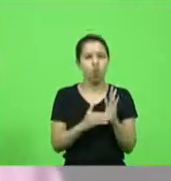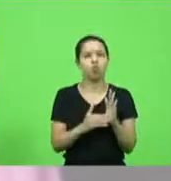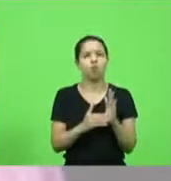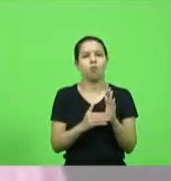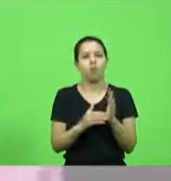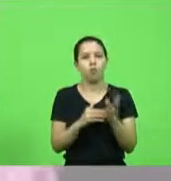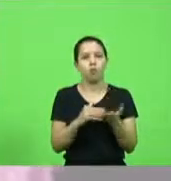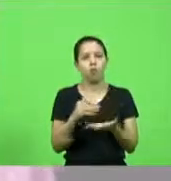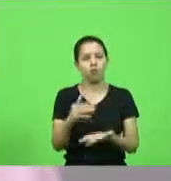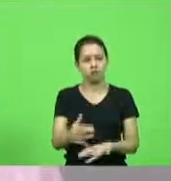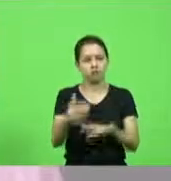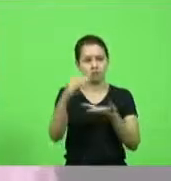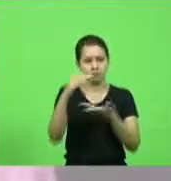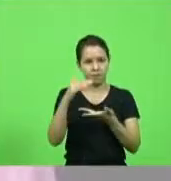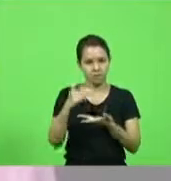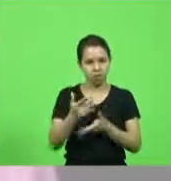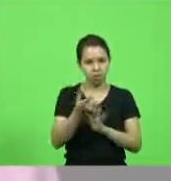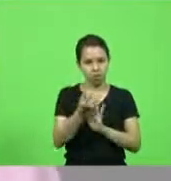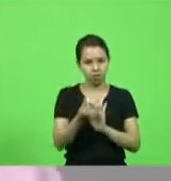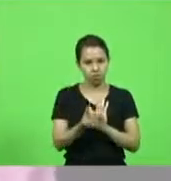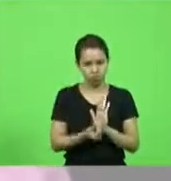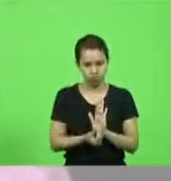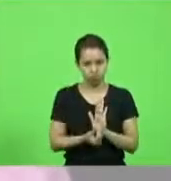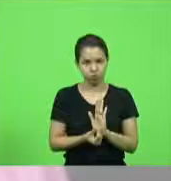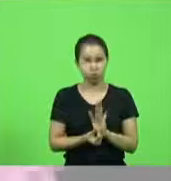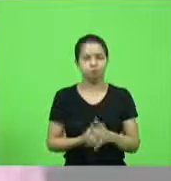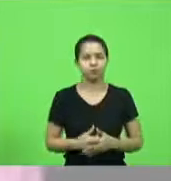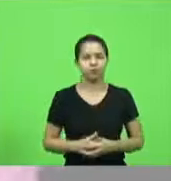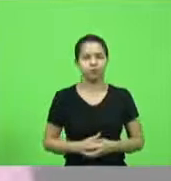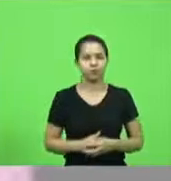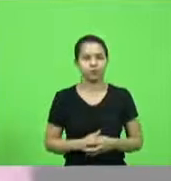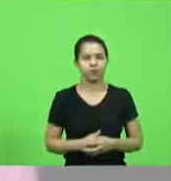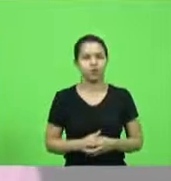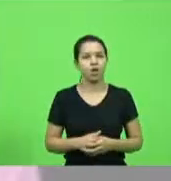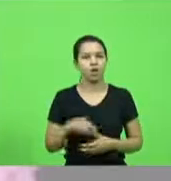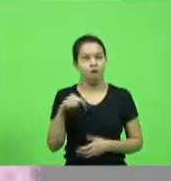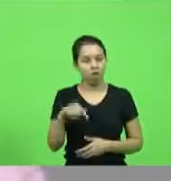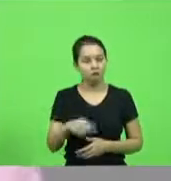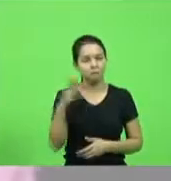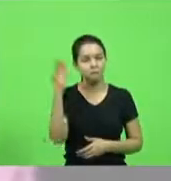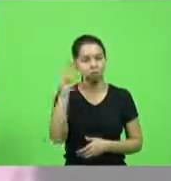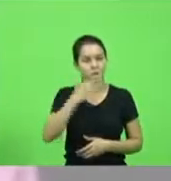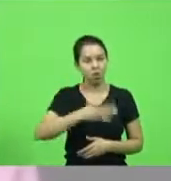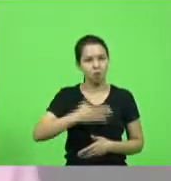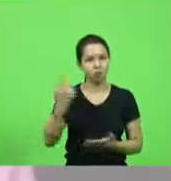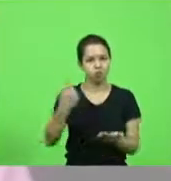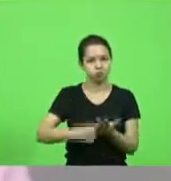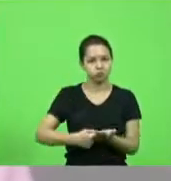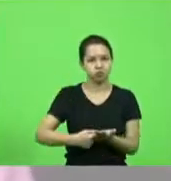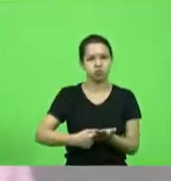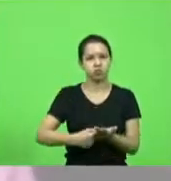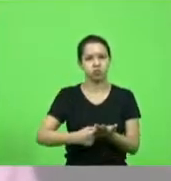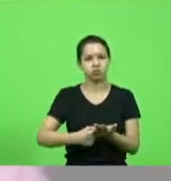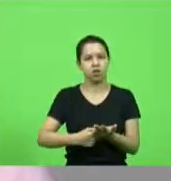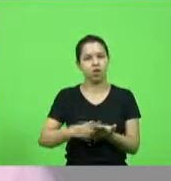mais declaradamente fiel ao presidente Bolsonaro. Todas as pesquisas apontam